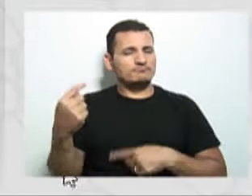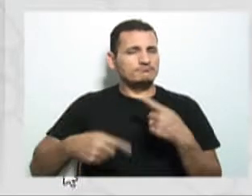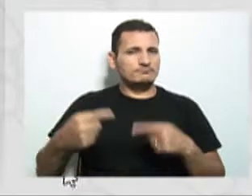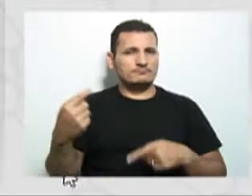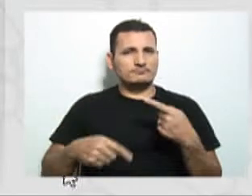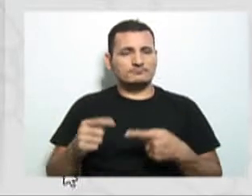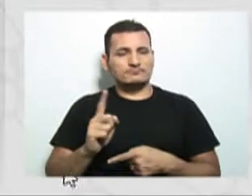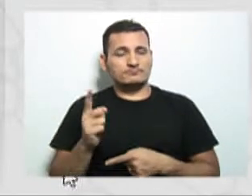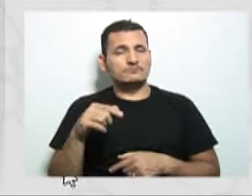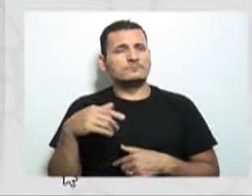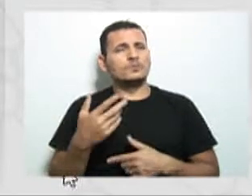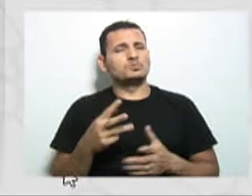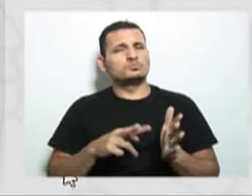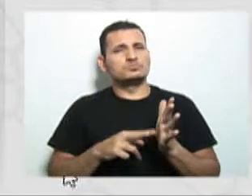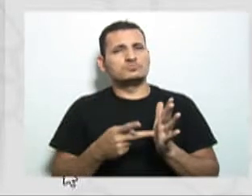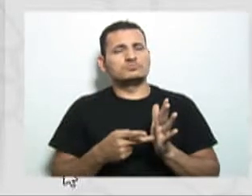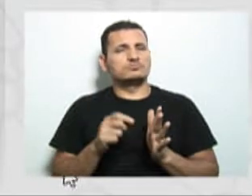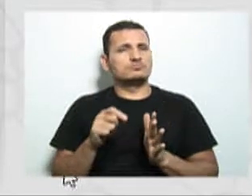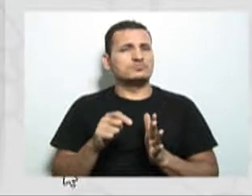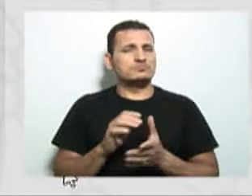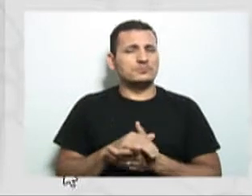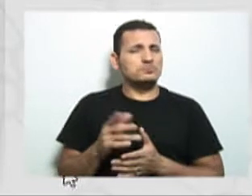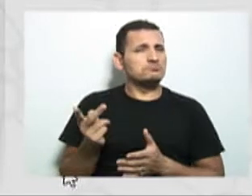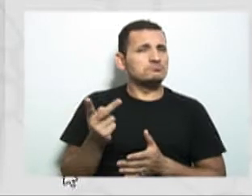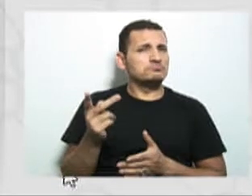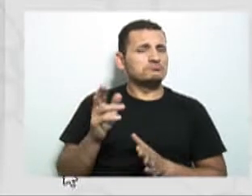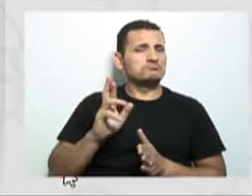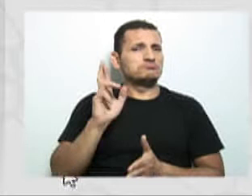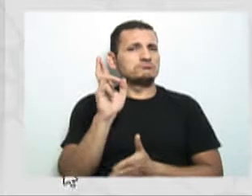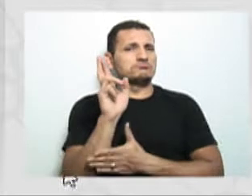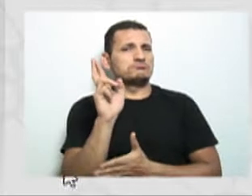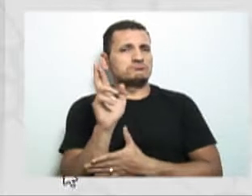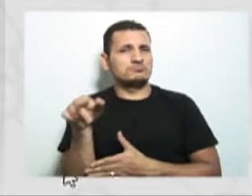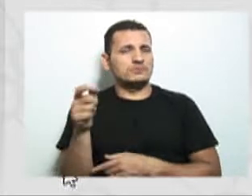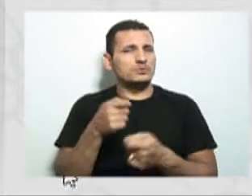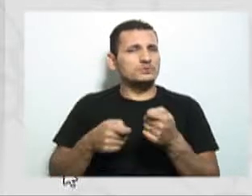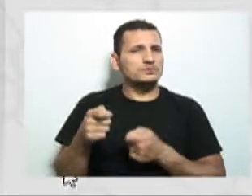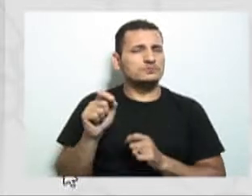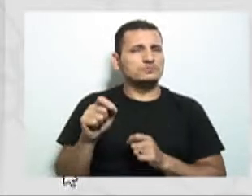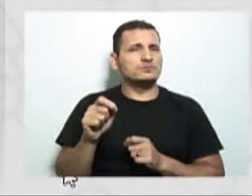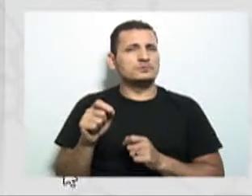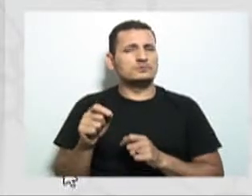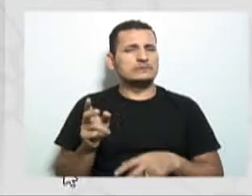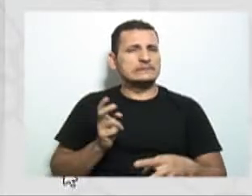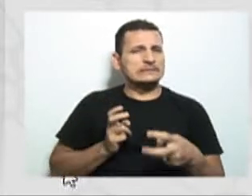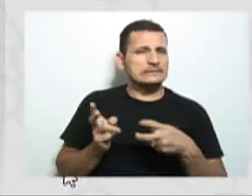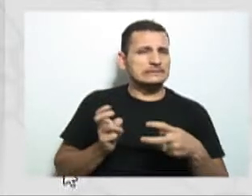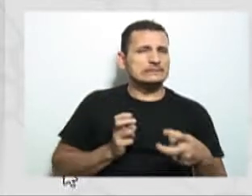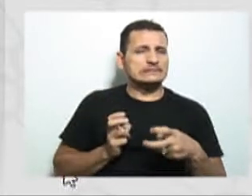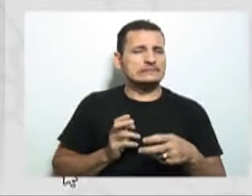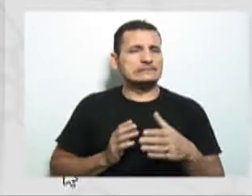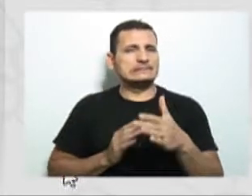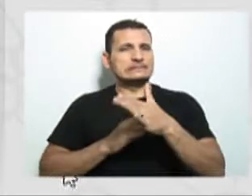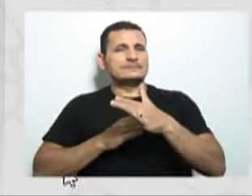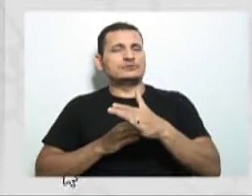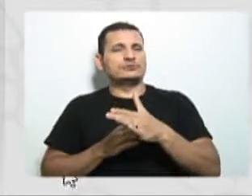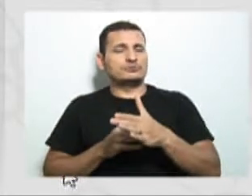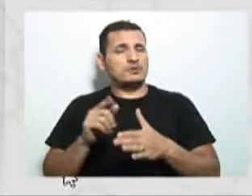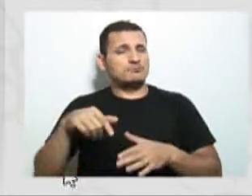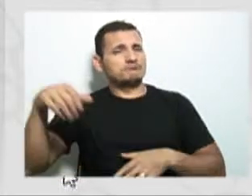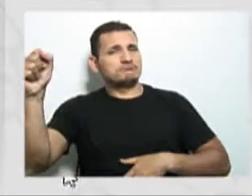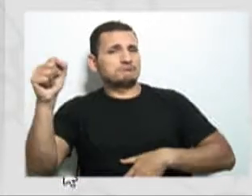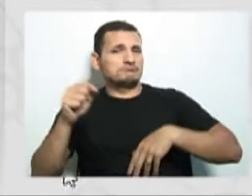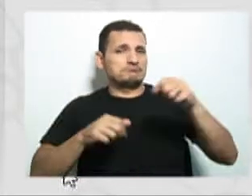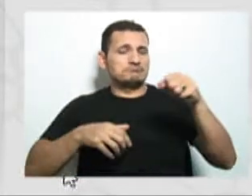competitiva. Então significa que eles decidiram negociar procurando extrair o máximo possível. É o